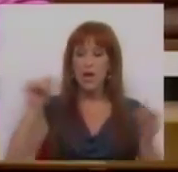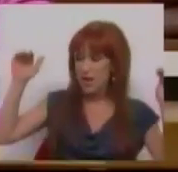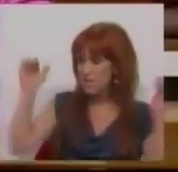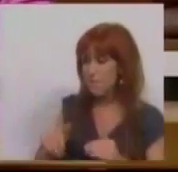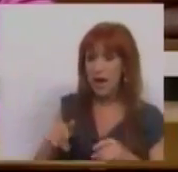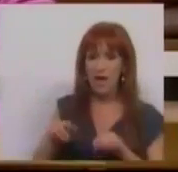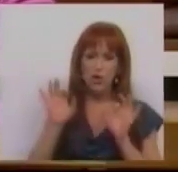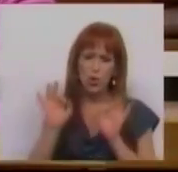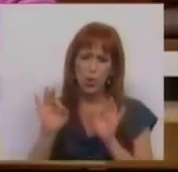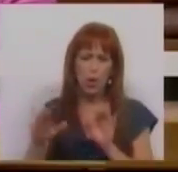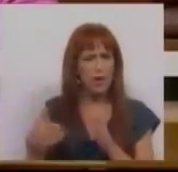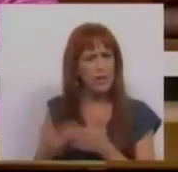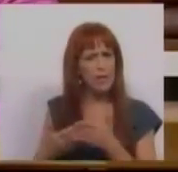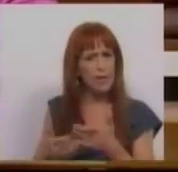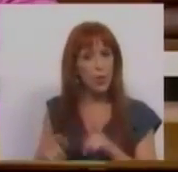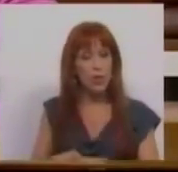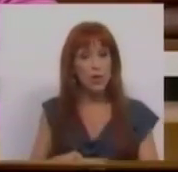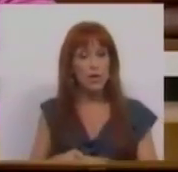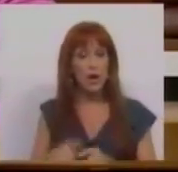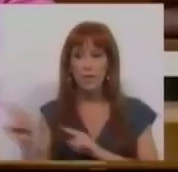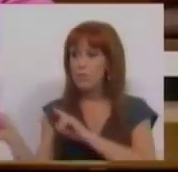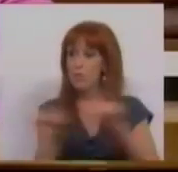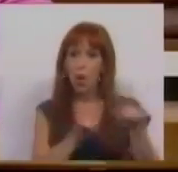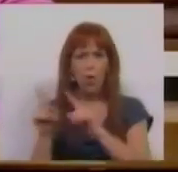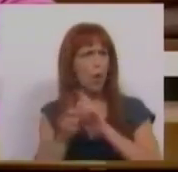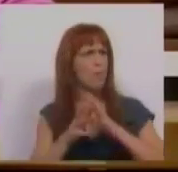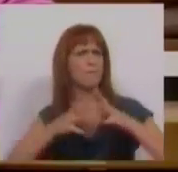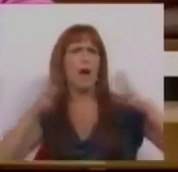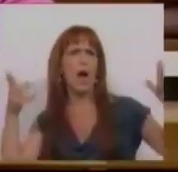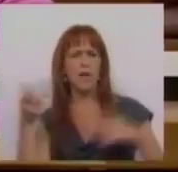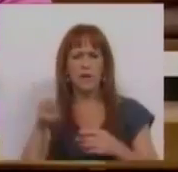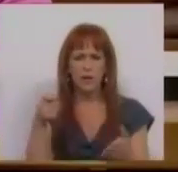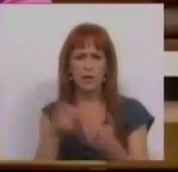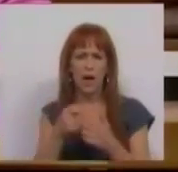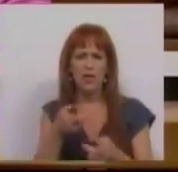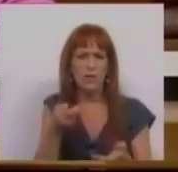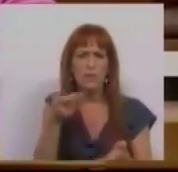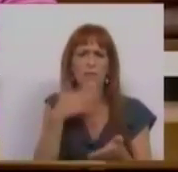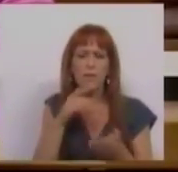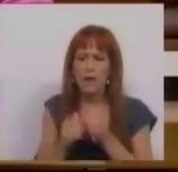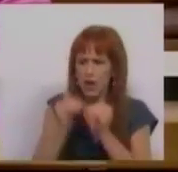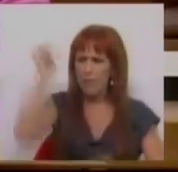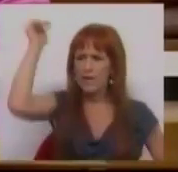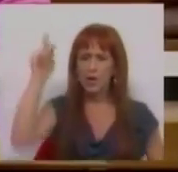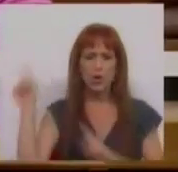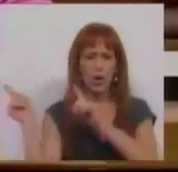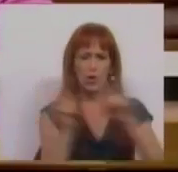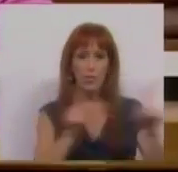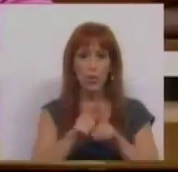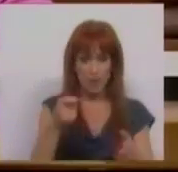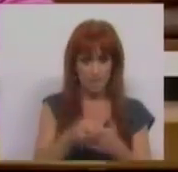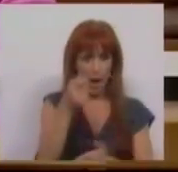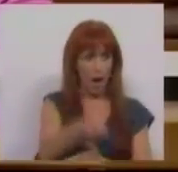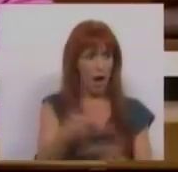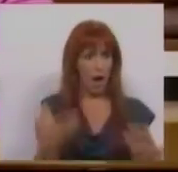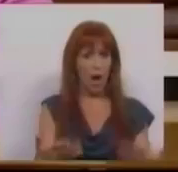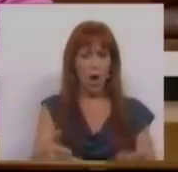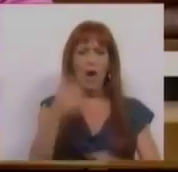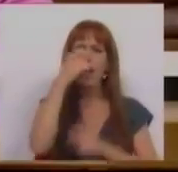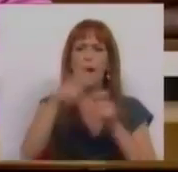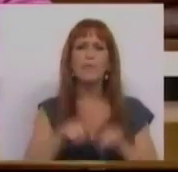qualidade na prestação de cuidados. As deslocações aumentaram, as taxas moderadoras aumentaram, os transportes passaram a ser pagos.